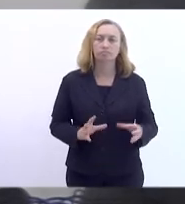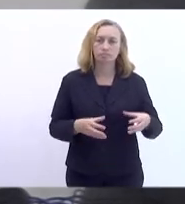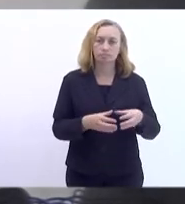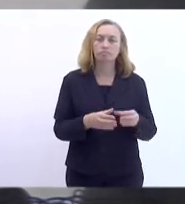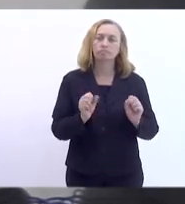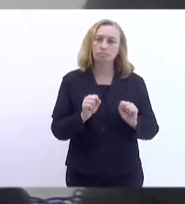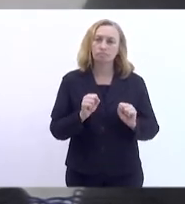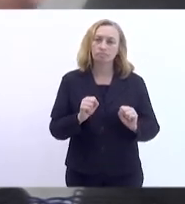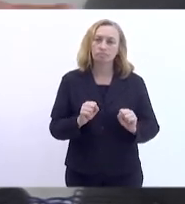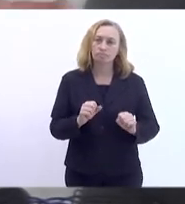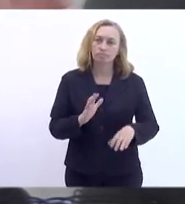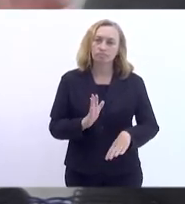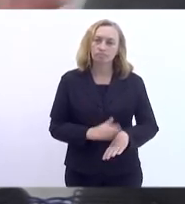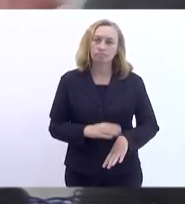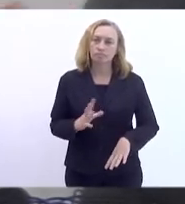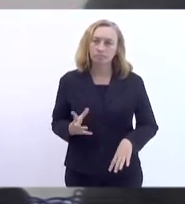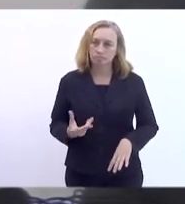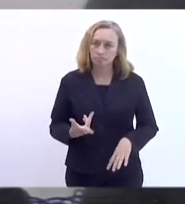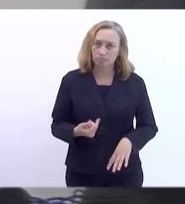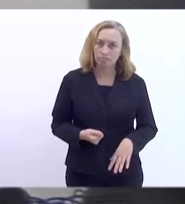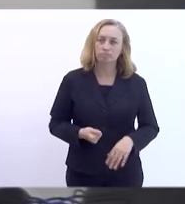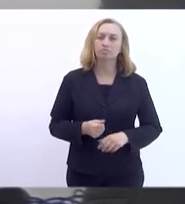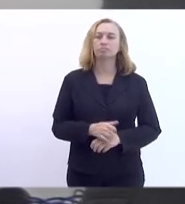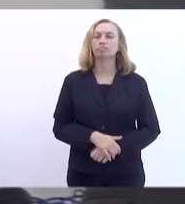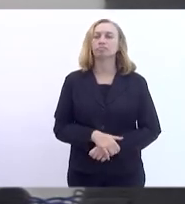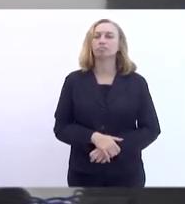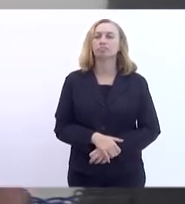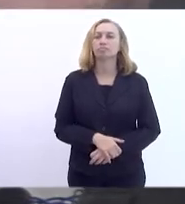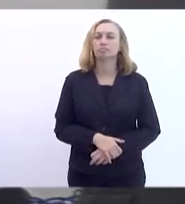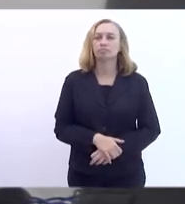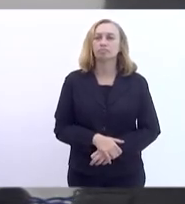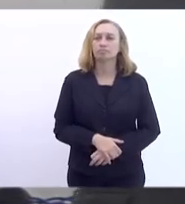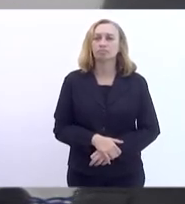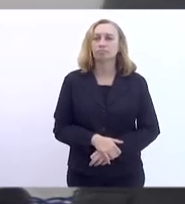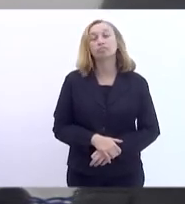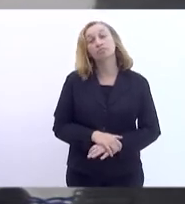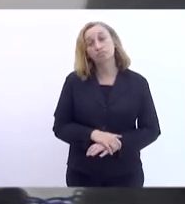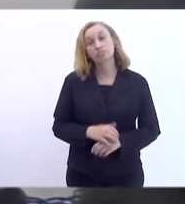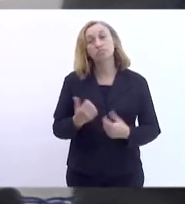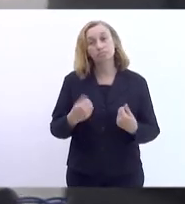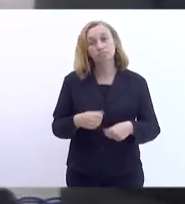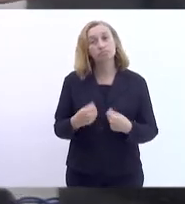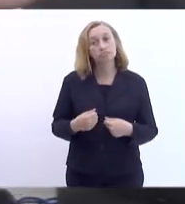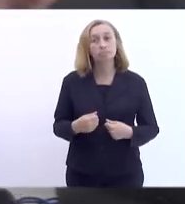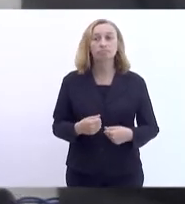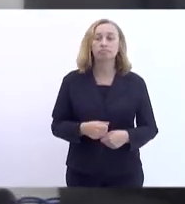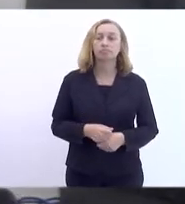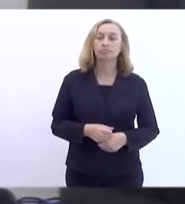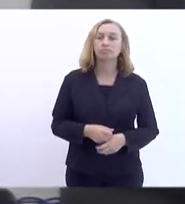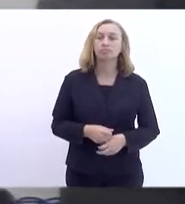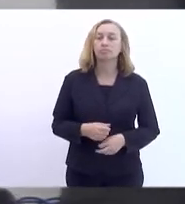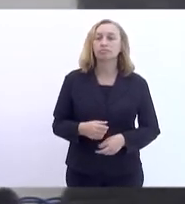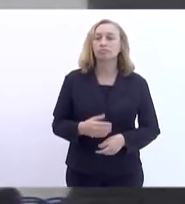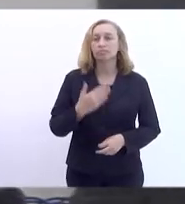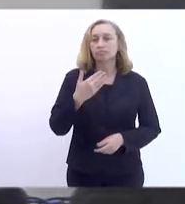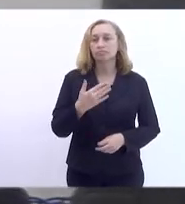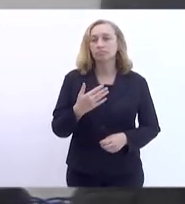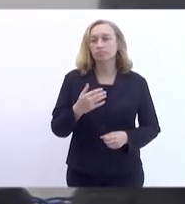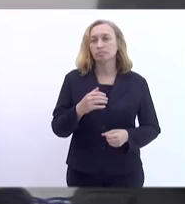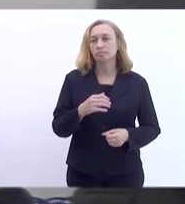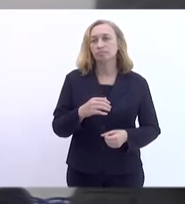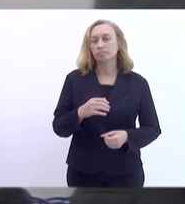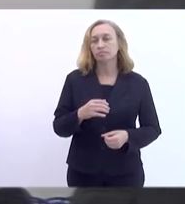possa dar ainda mais consistência e claro teremos que contar com uma boa vontade dá para o prazer